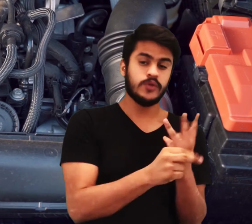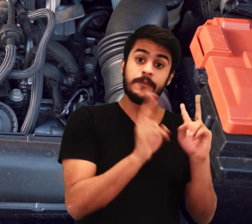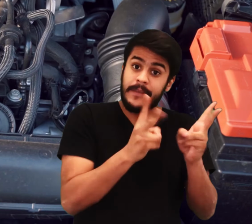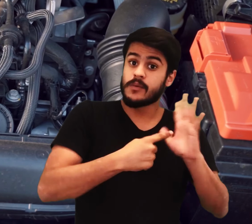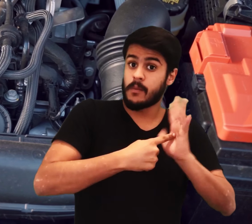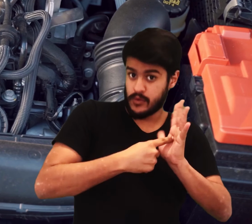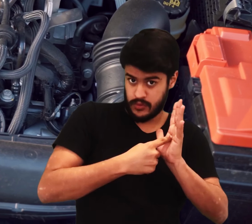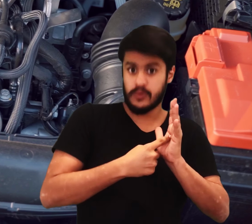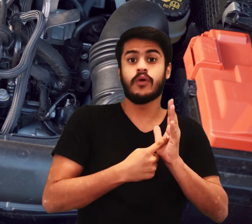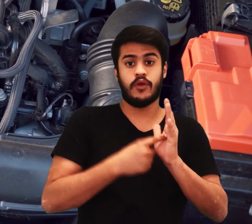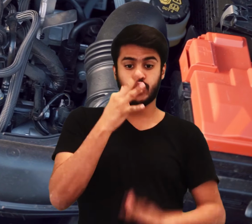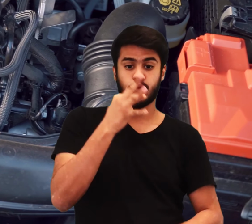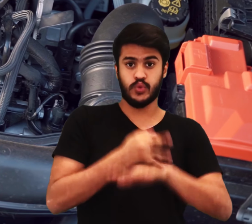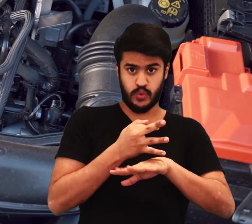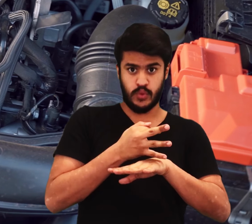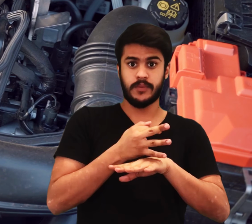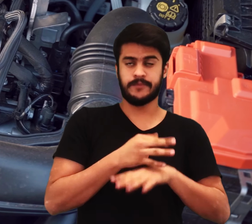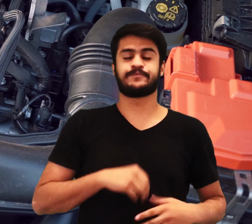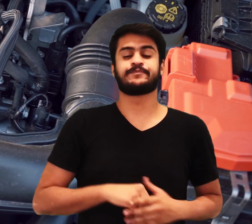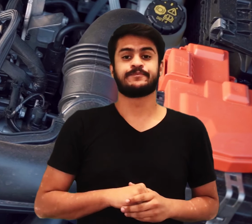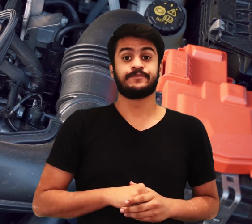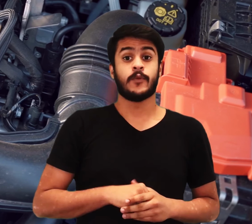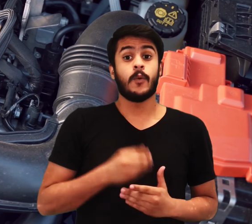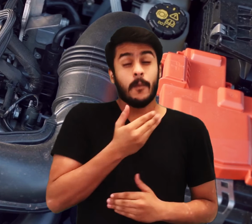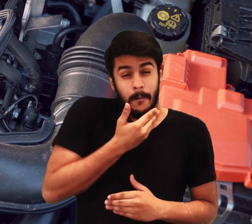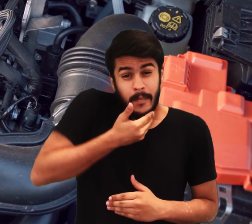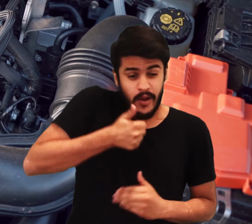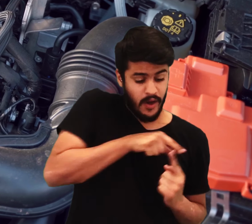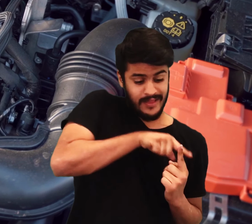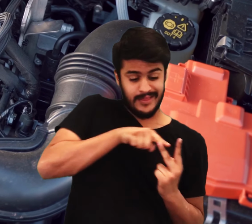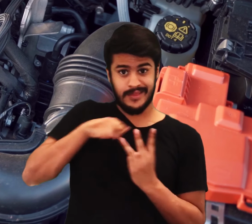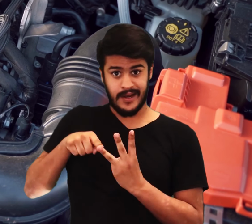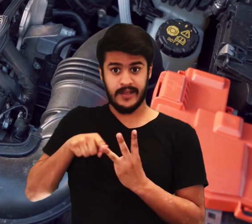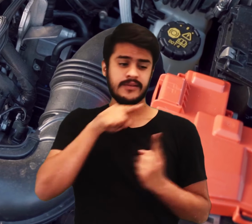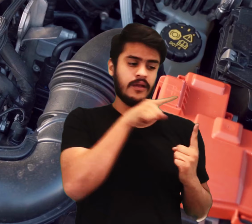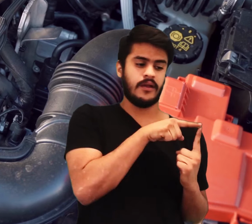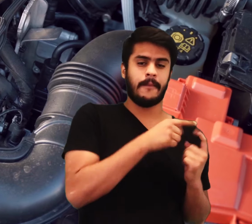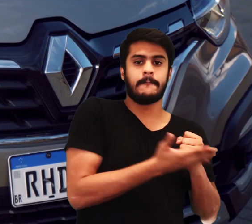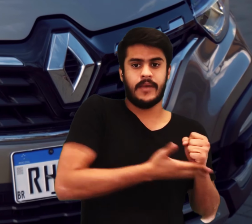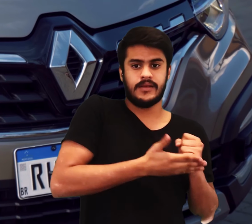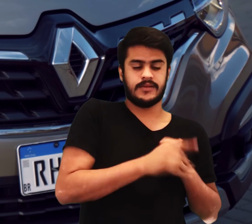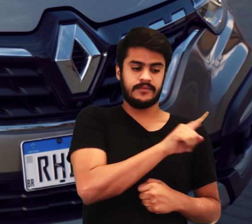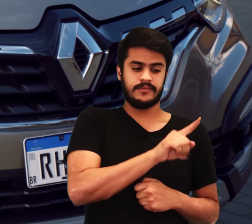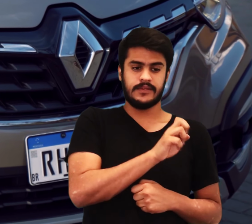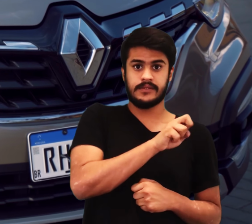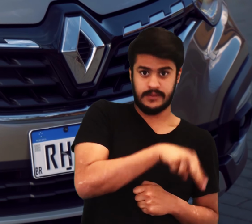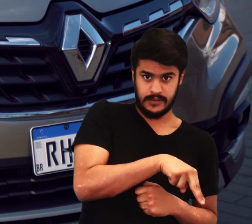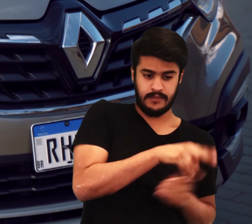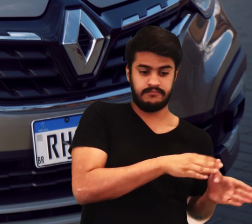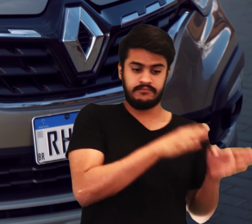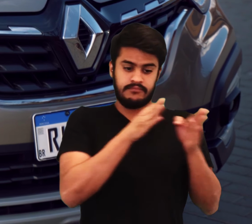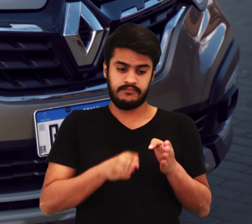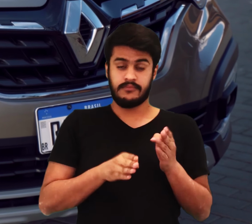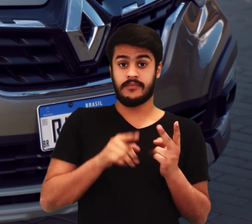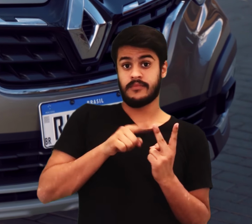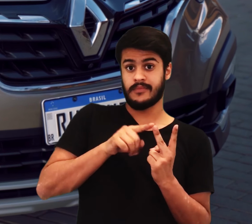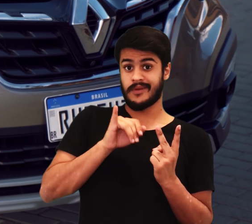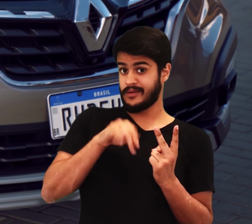o motor Turbo TCE 1.3 Flex de 170 cavalos. O melhor custo-benefício das três é a básica Zen,